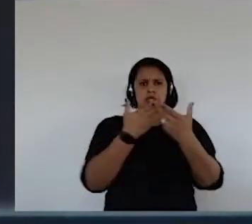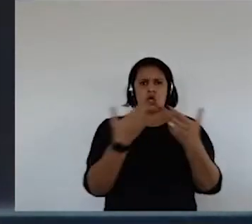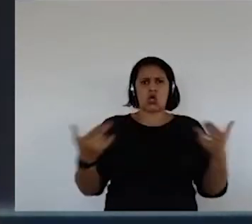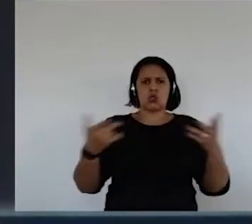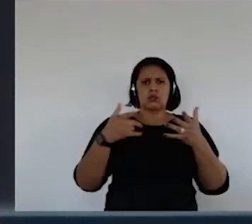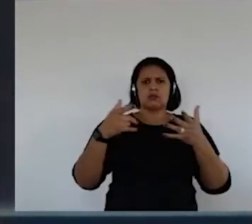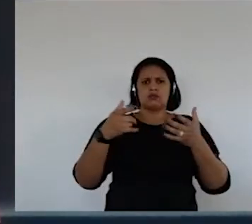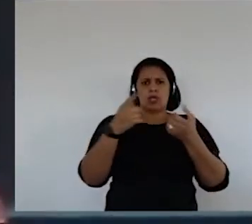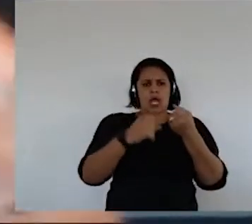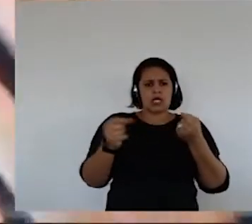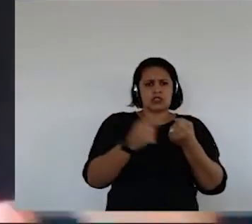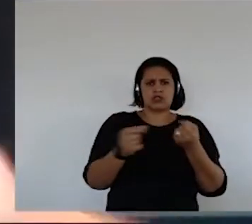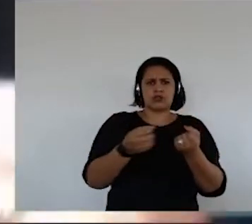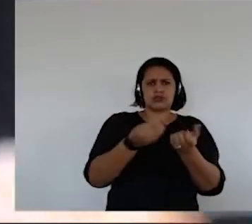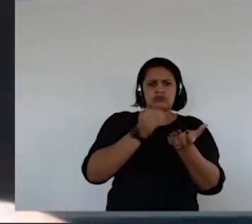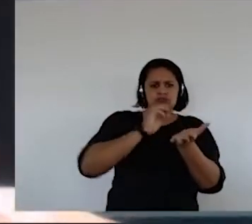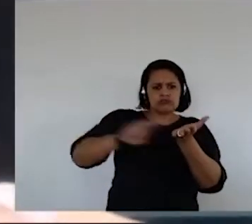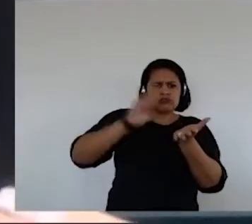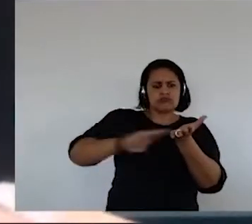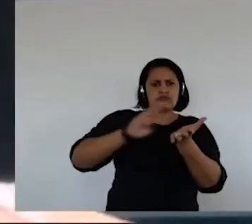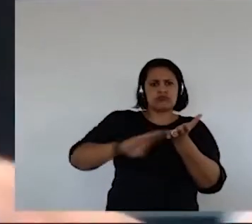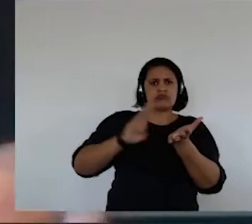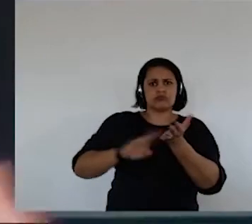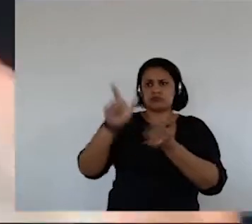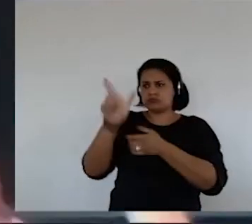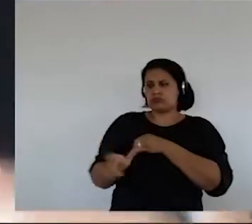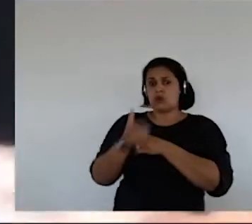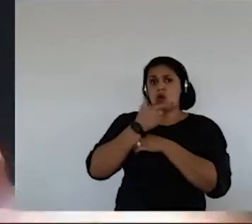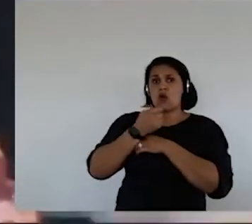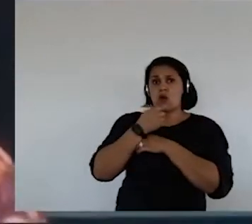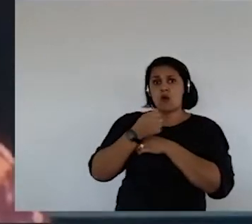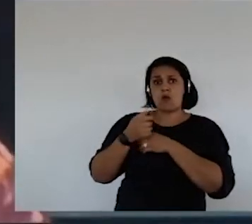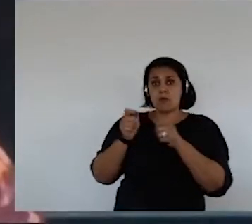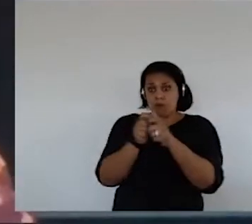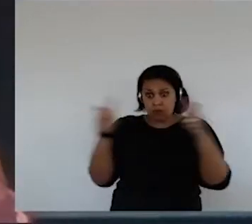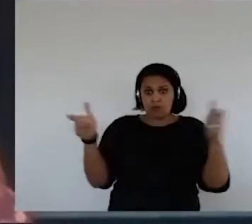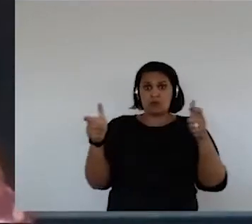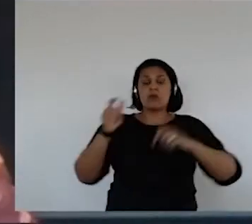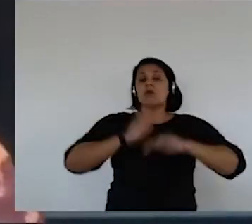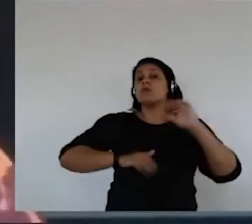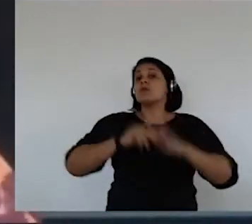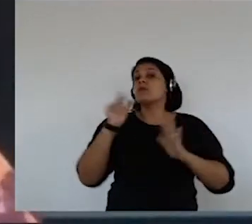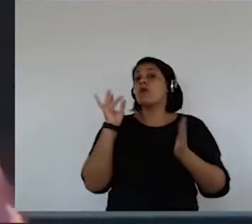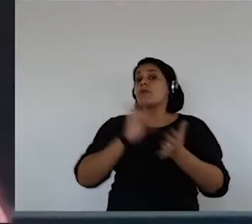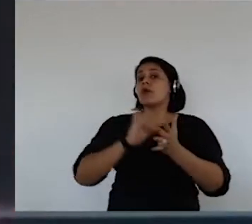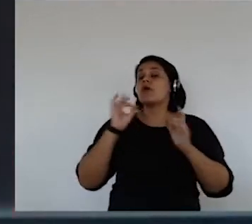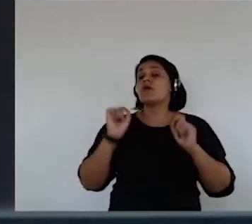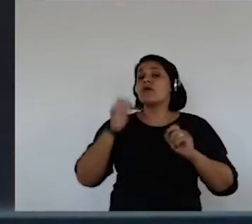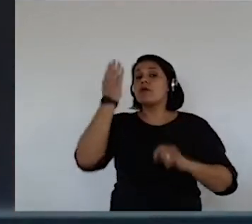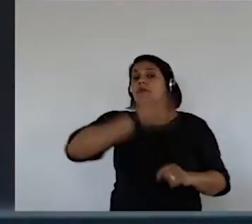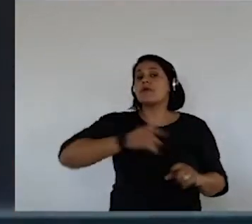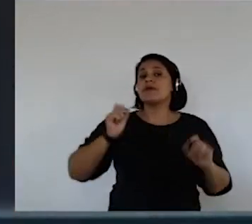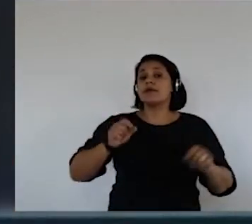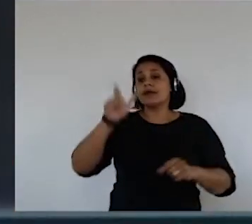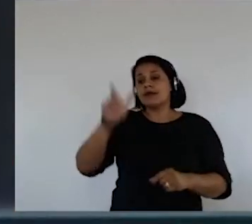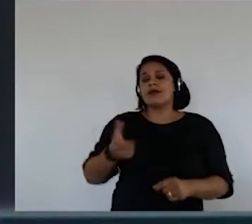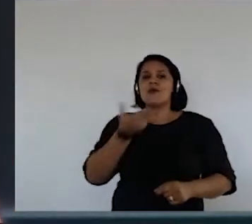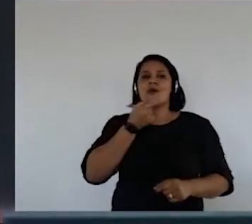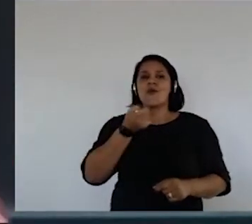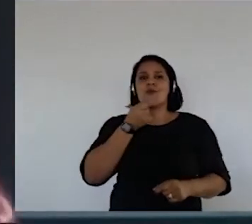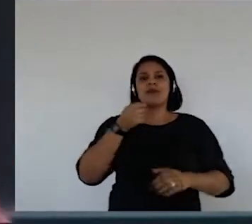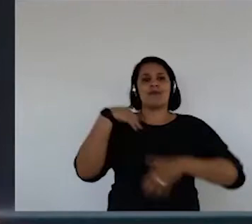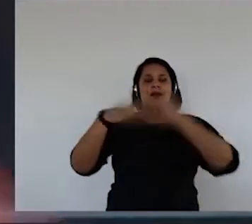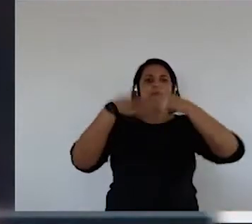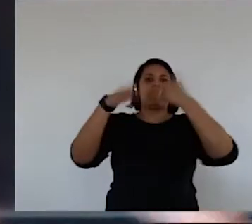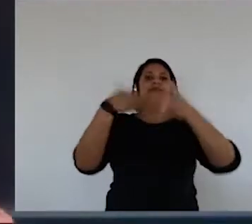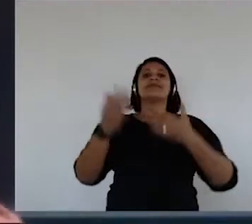durante a pandemia, mostrando justamente um resultado de produtividade. Ou seja, enquanto para alguns,